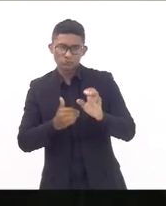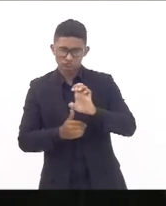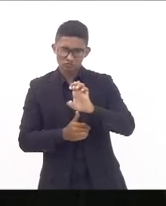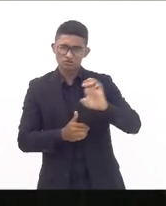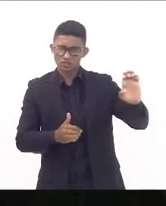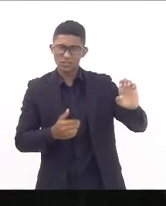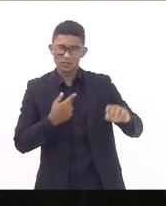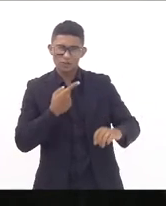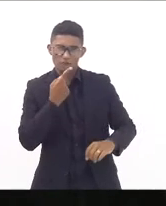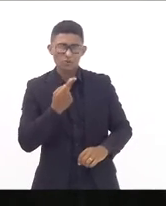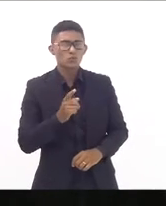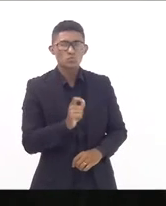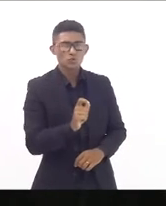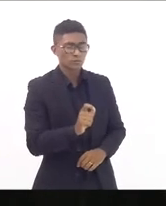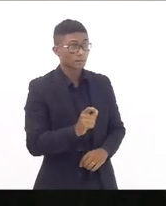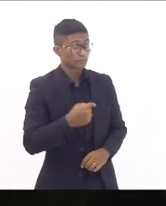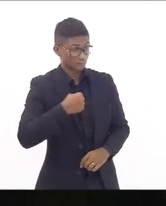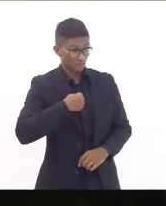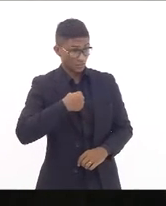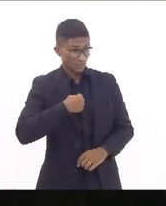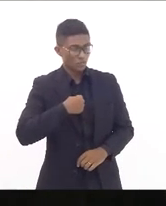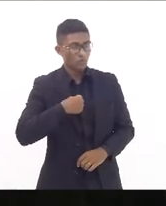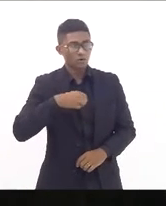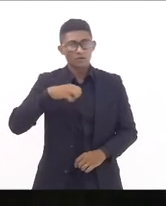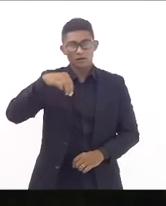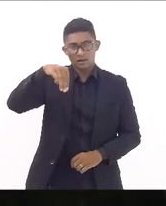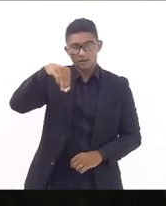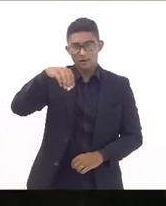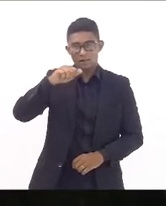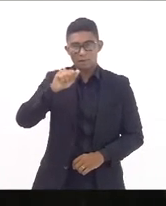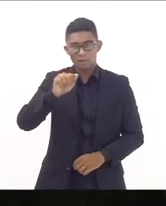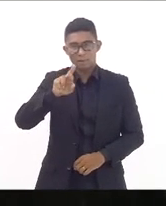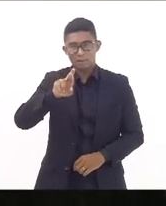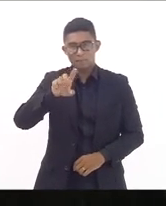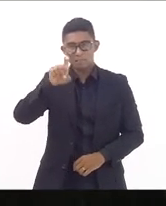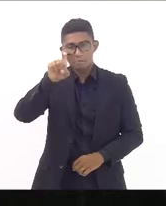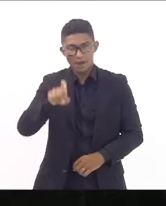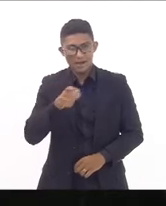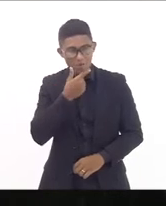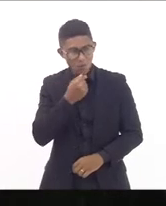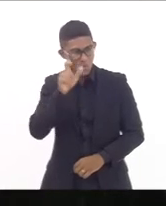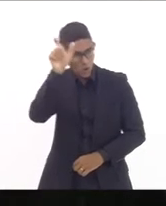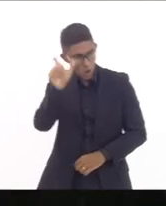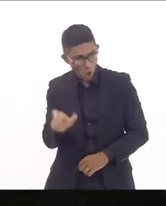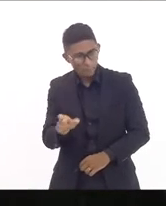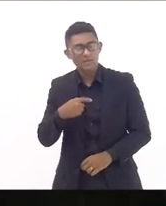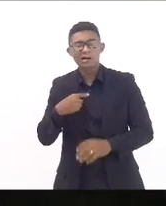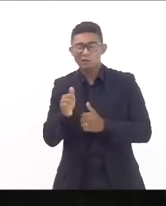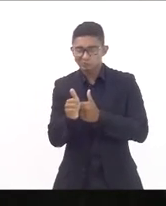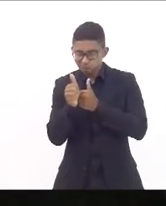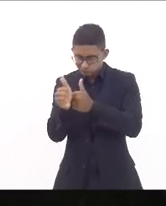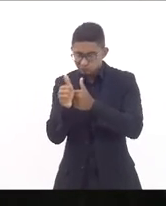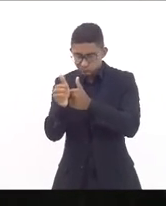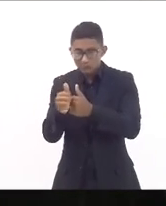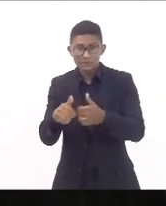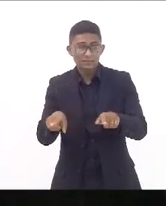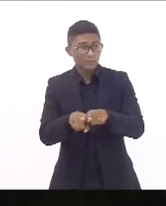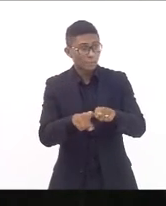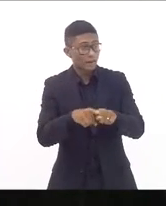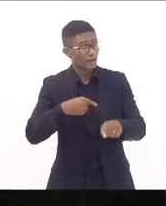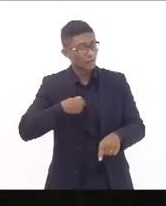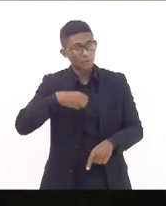marxista místico. Aí eles ficam rindo, E por que que ficam